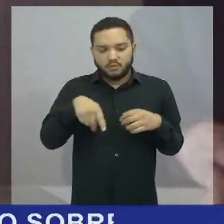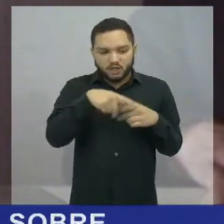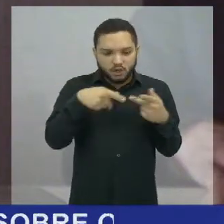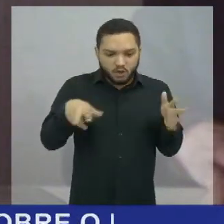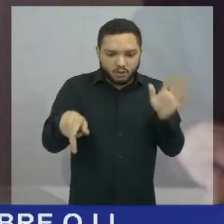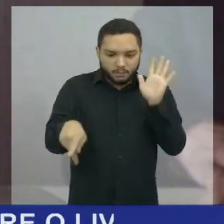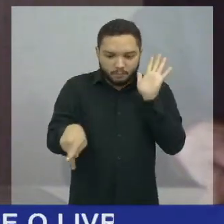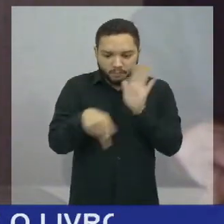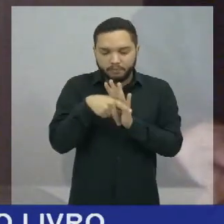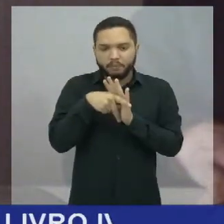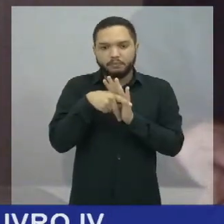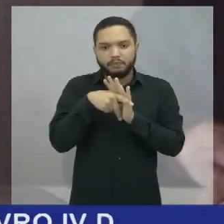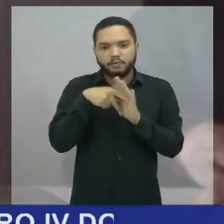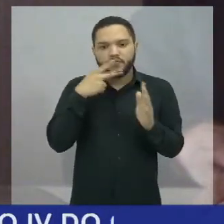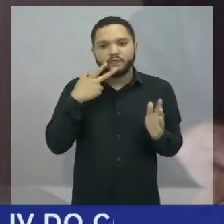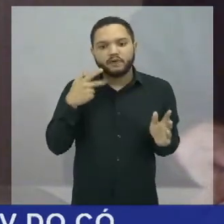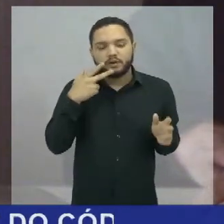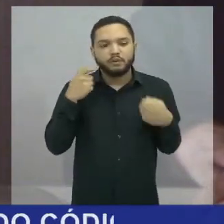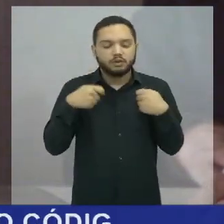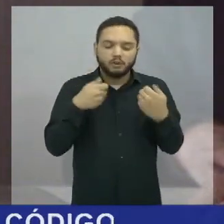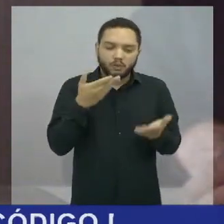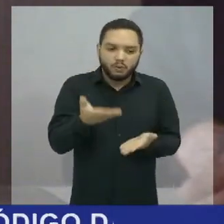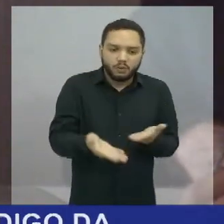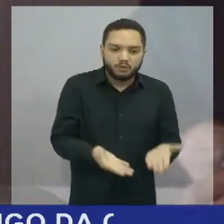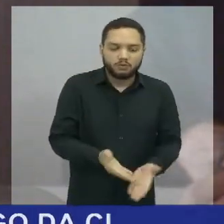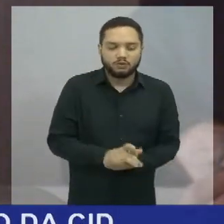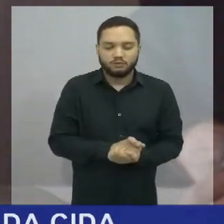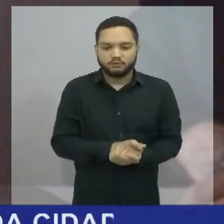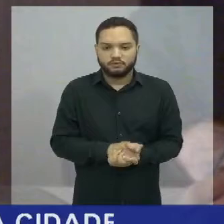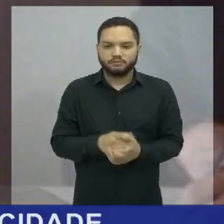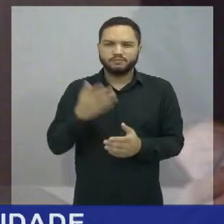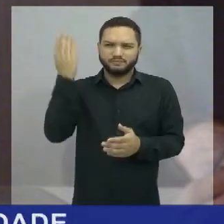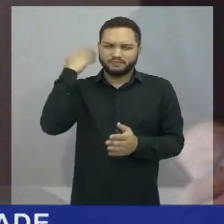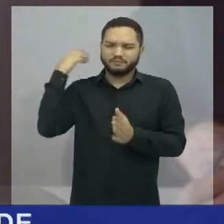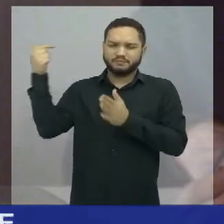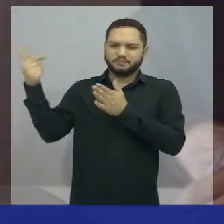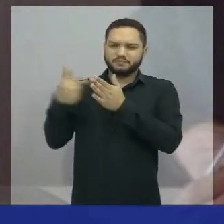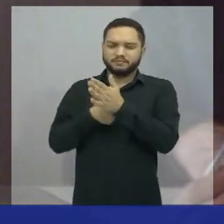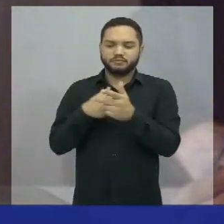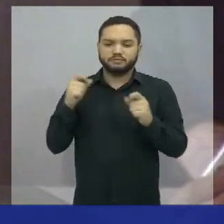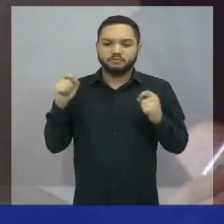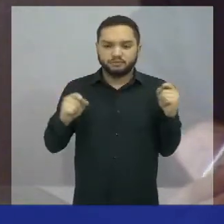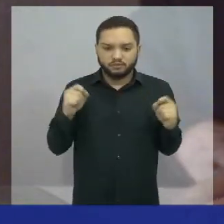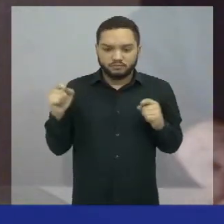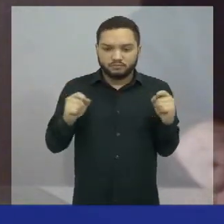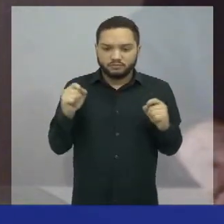com a cidade de Fortaleza. Me perguntaram anteriormente